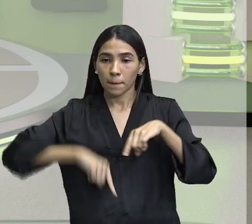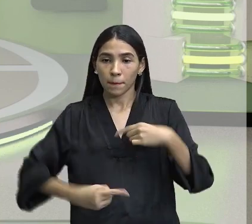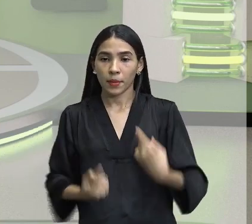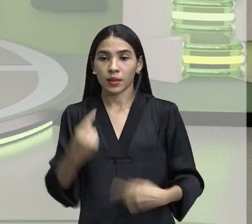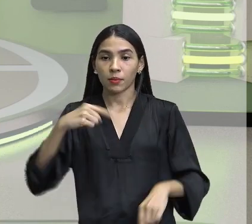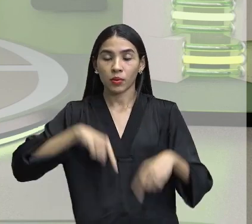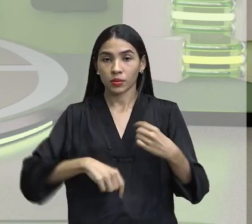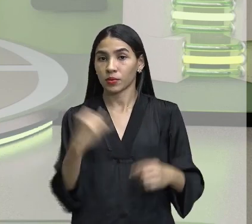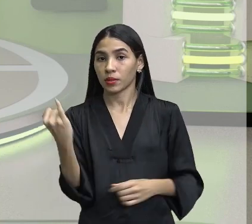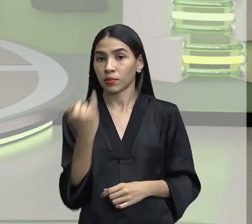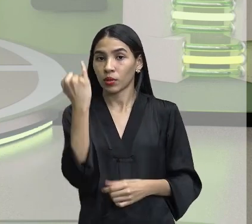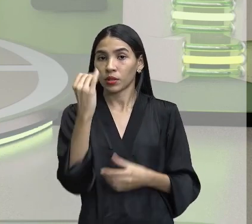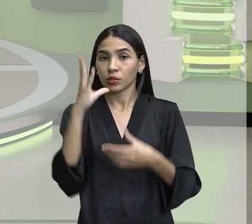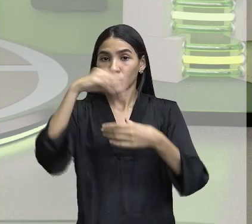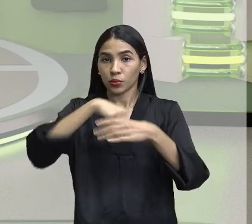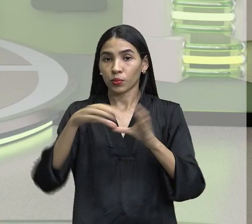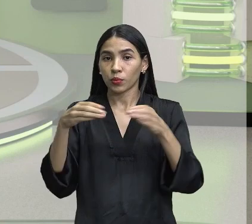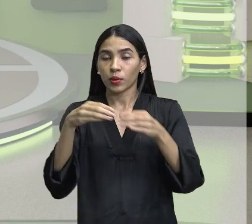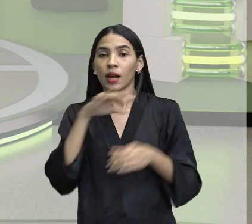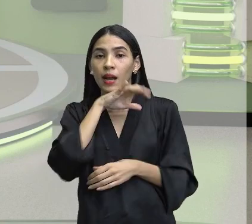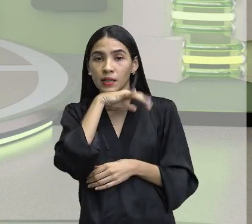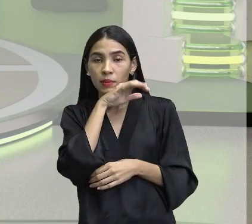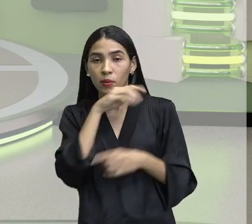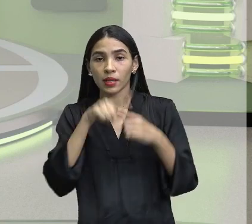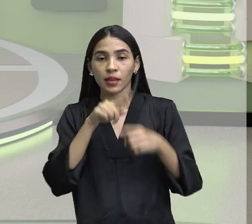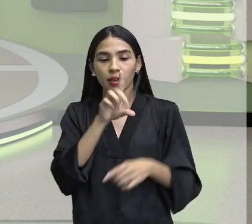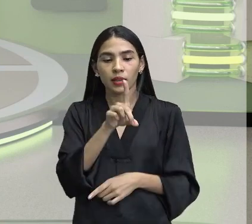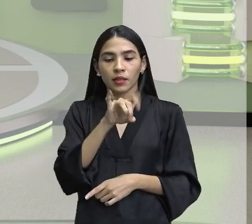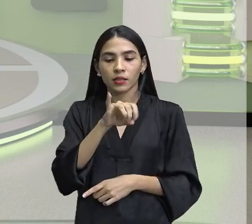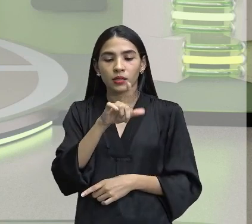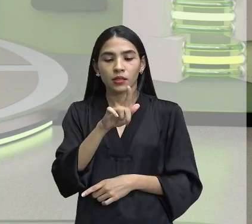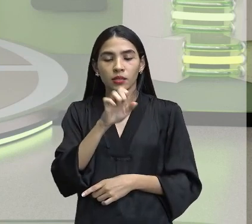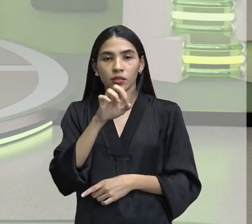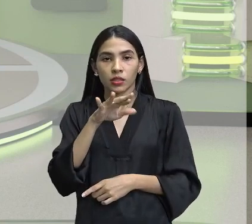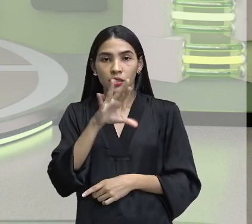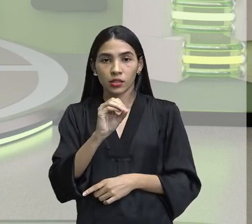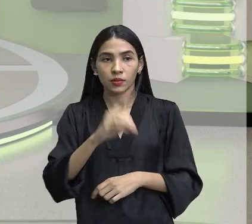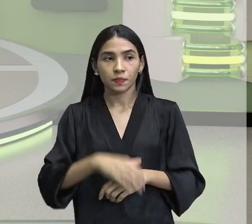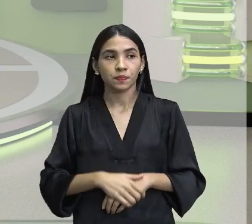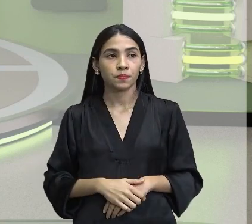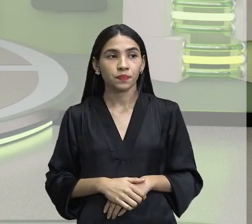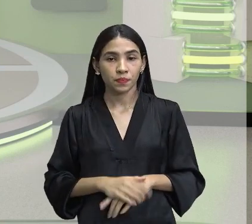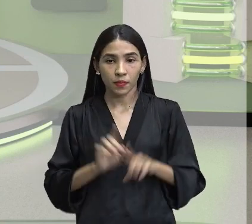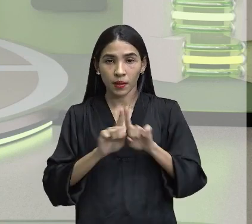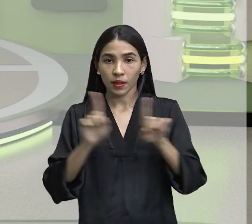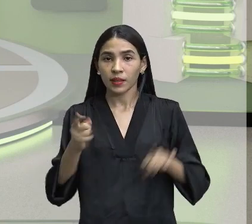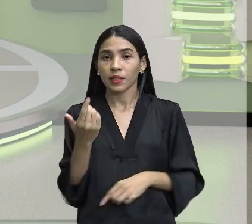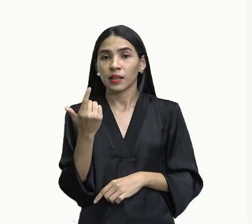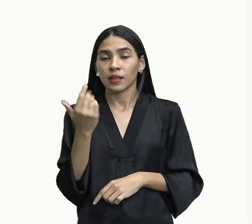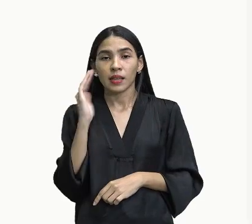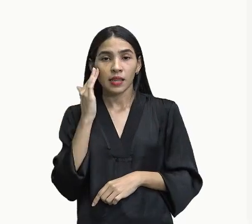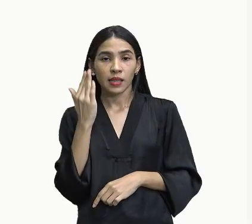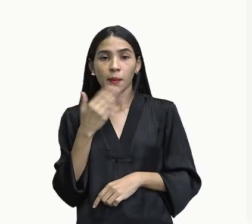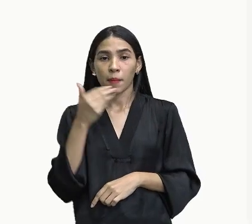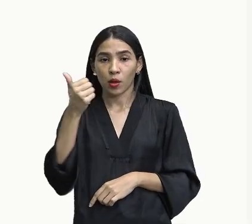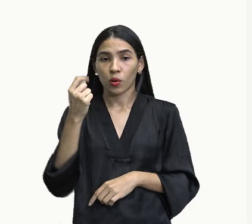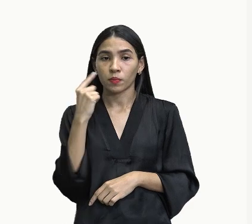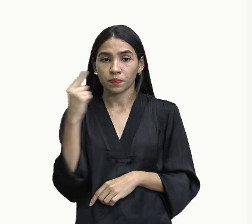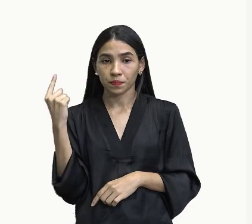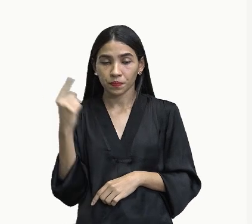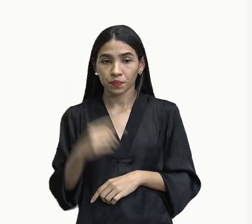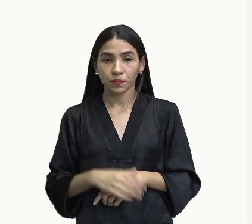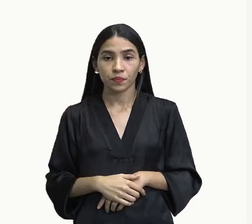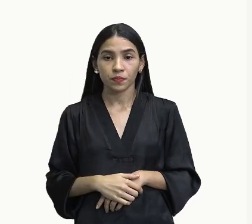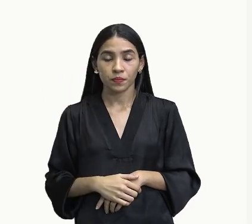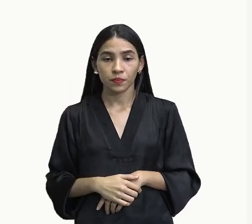importante para os animais, que é o metabolismo da digestão. Vamos entender um pouquinho mais esses indivíduos, à medida que a